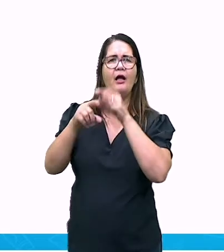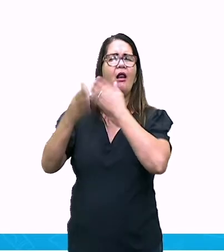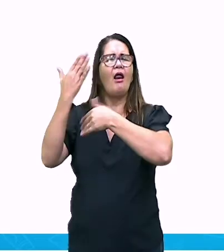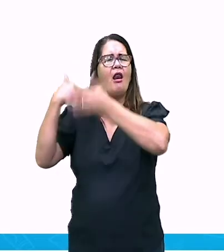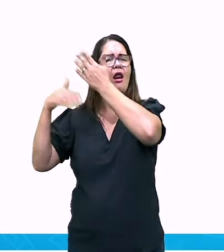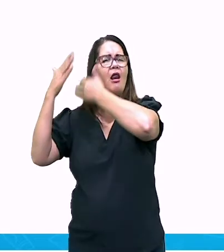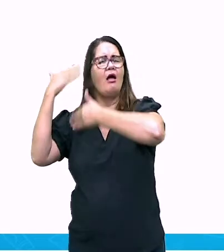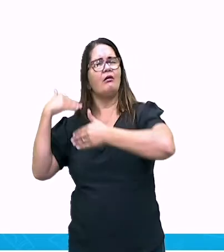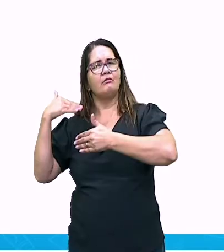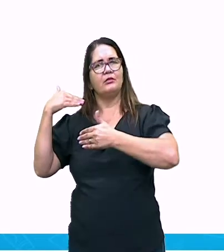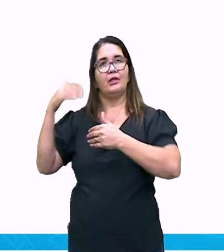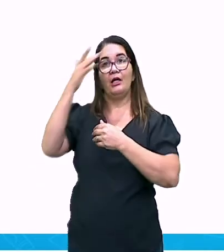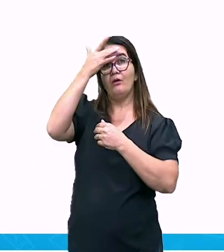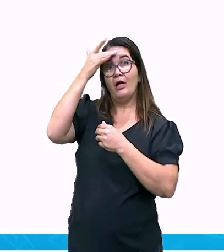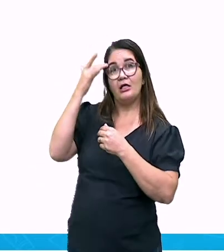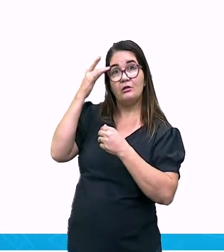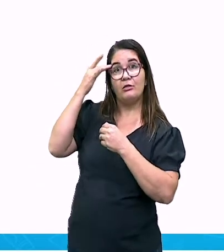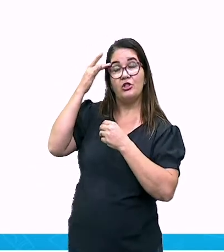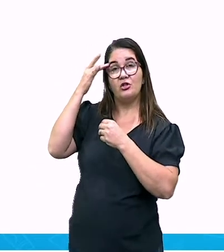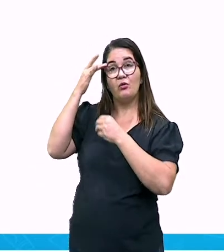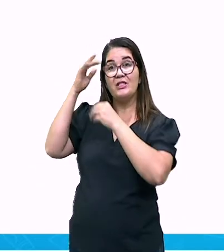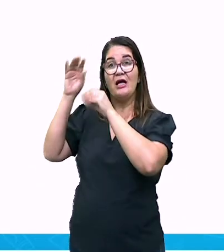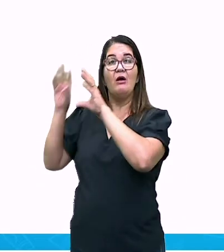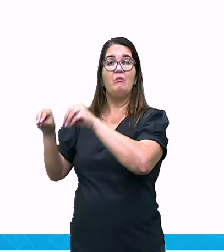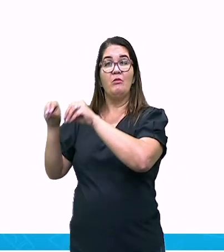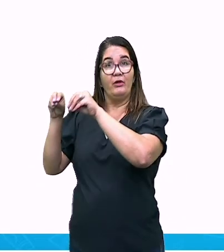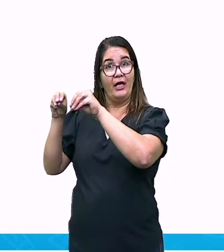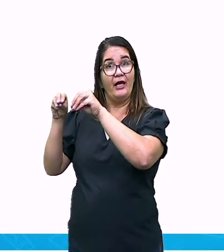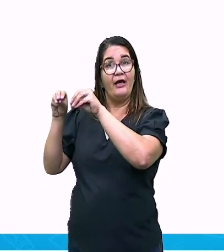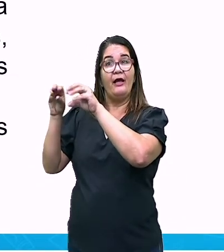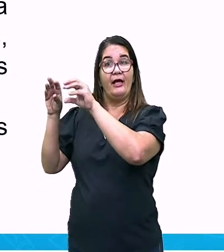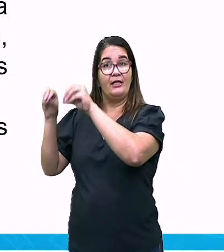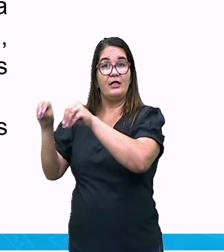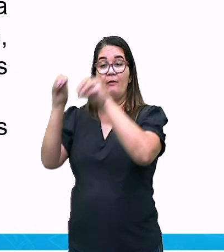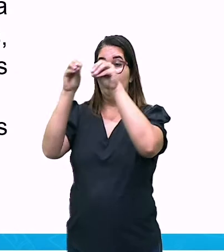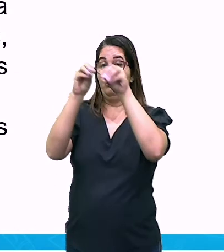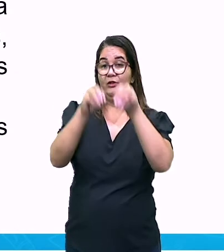mesmo? E aí, o que eles fizeram? Política.